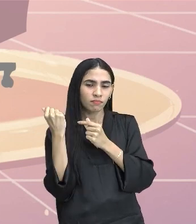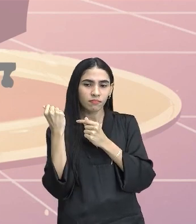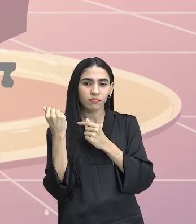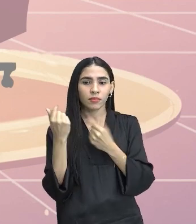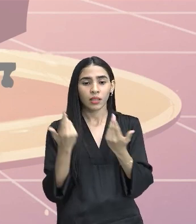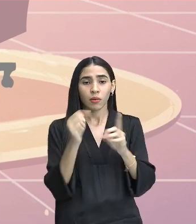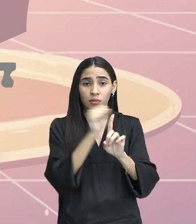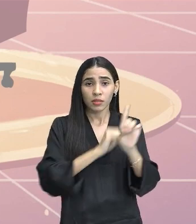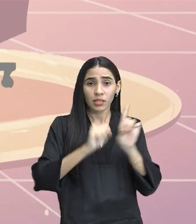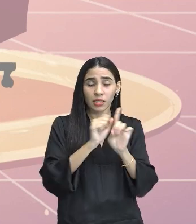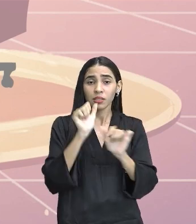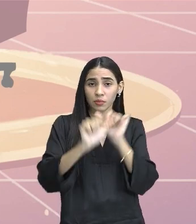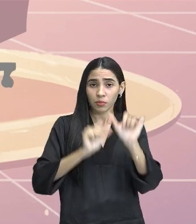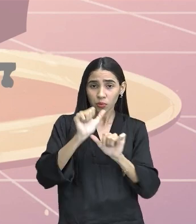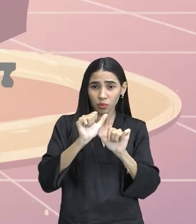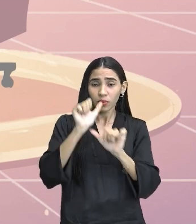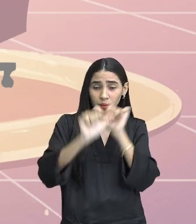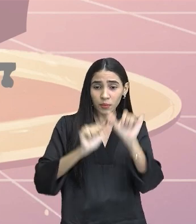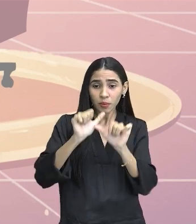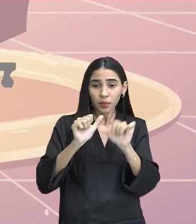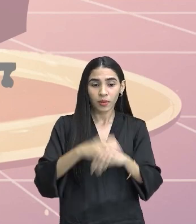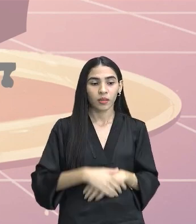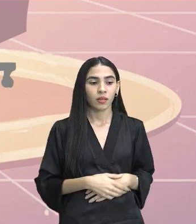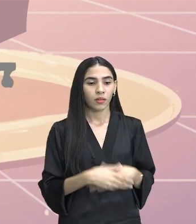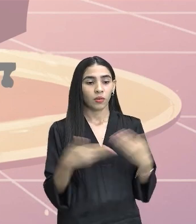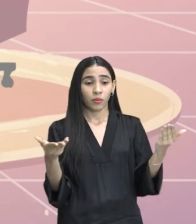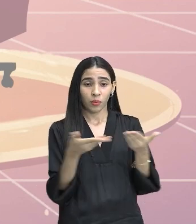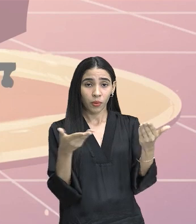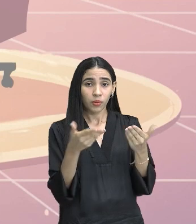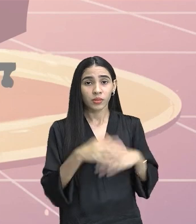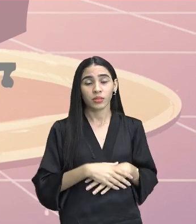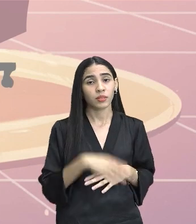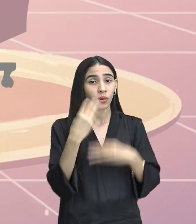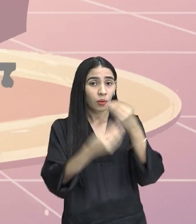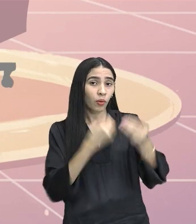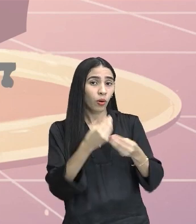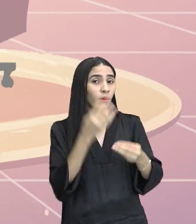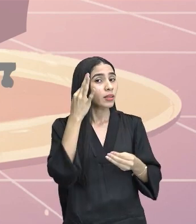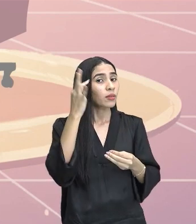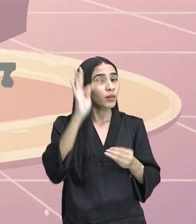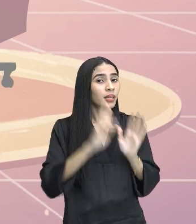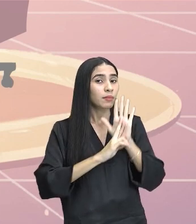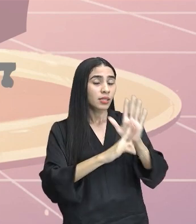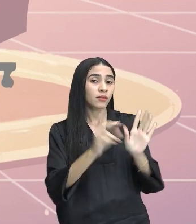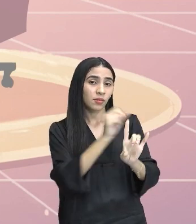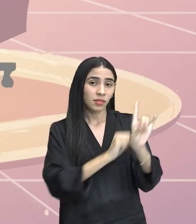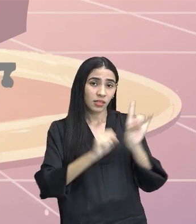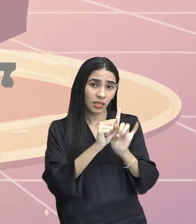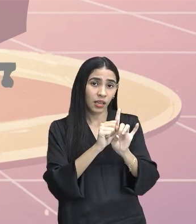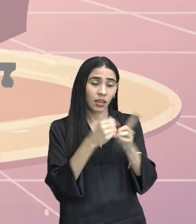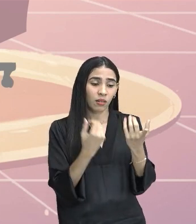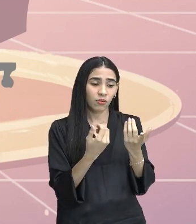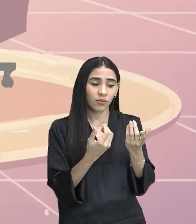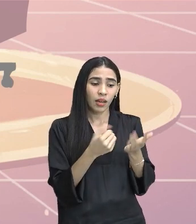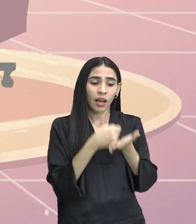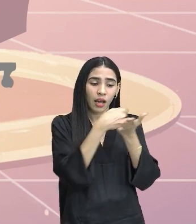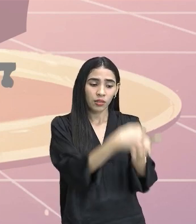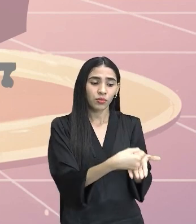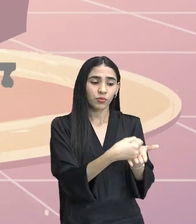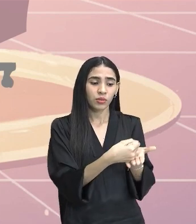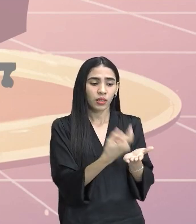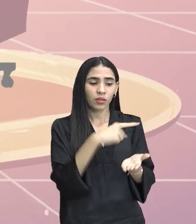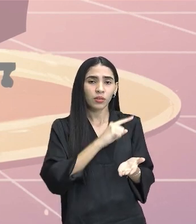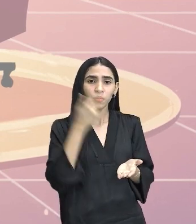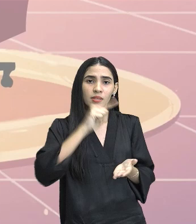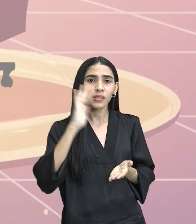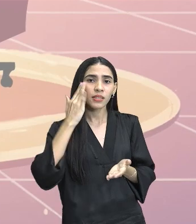a sociedade mudou e mudou. Atualmente, como a teoria das representações sociais colabora para o